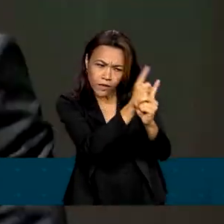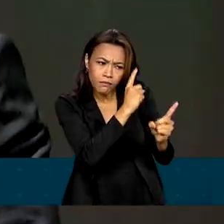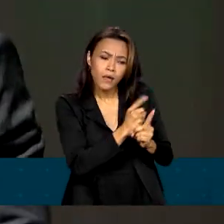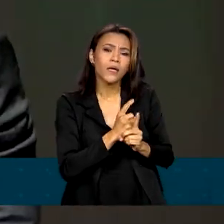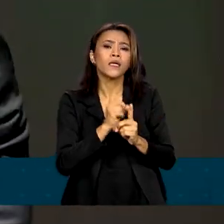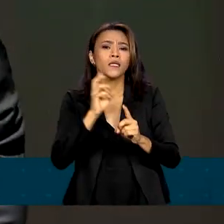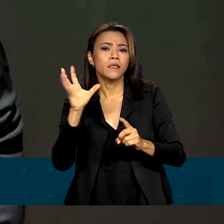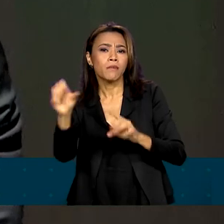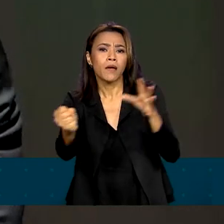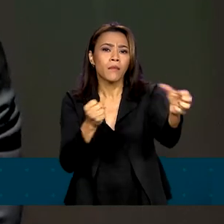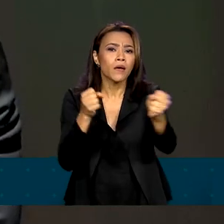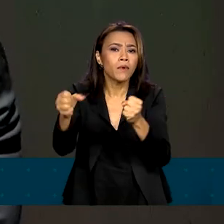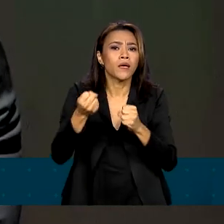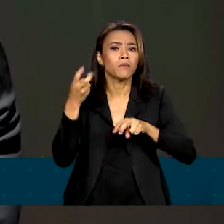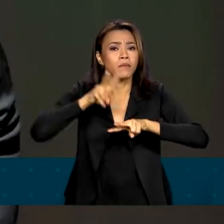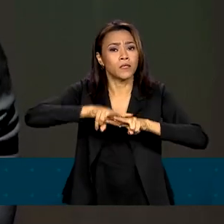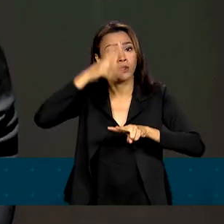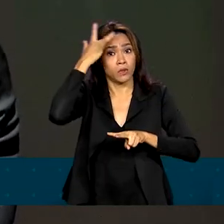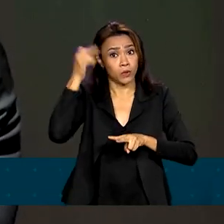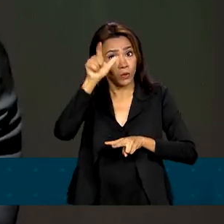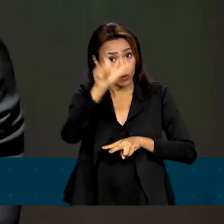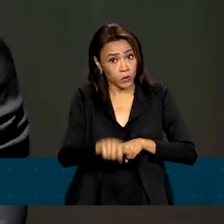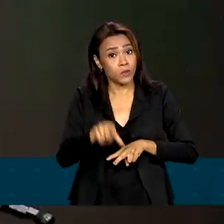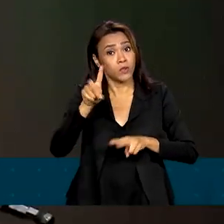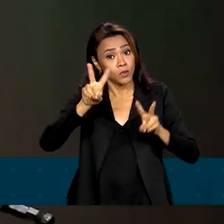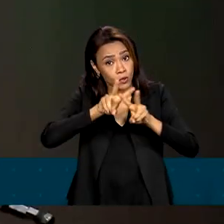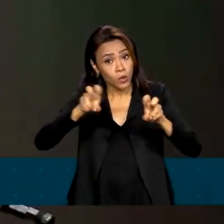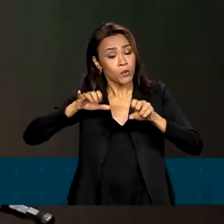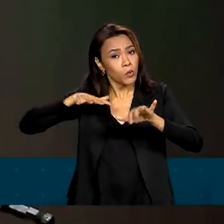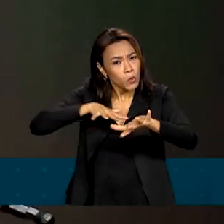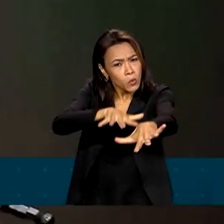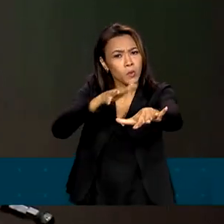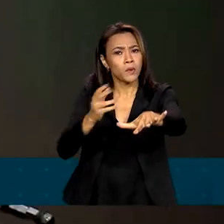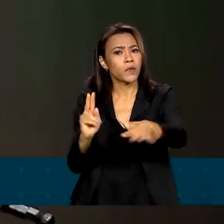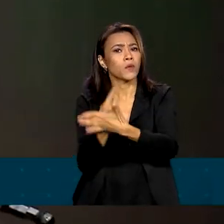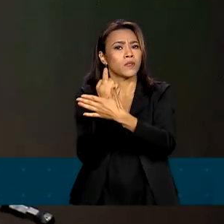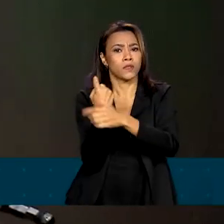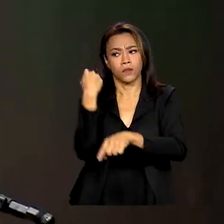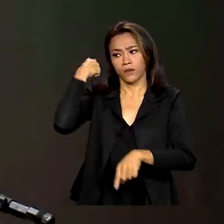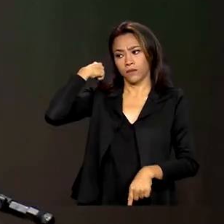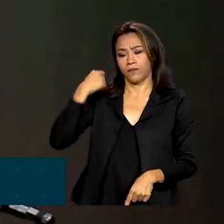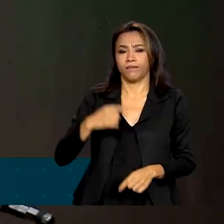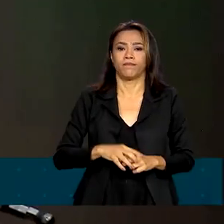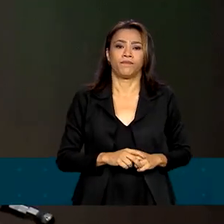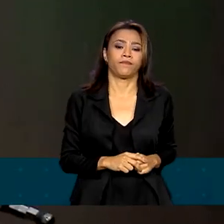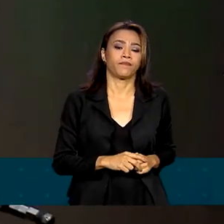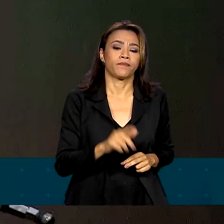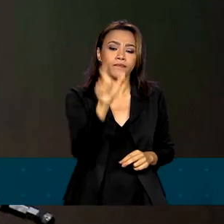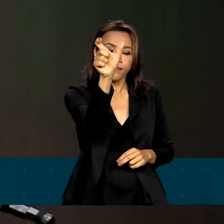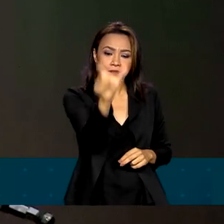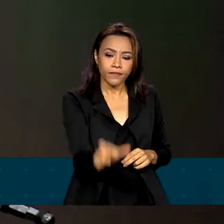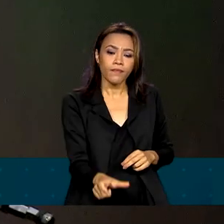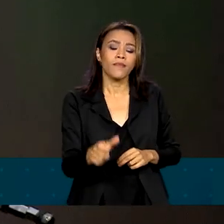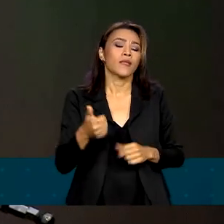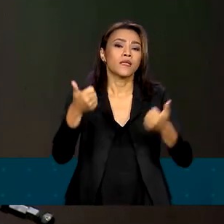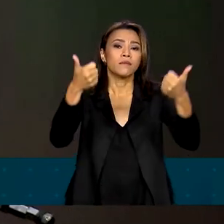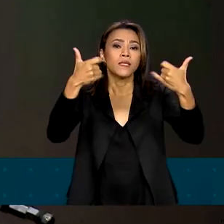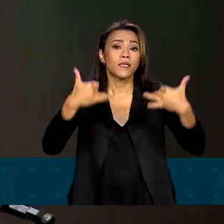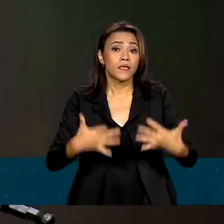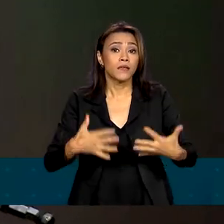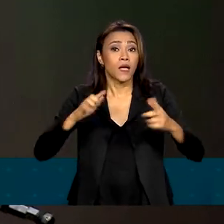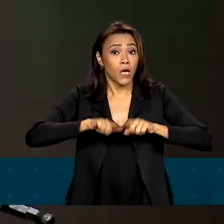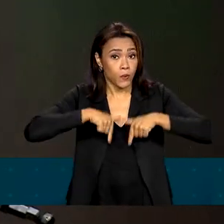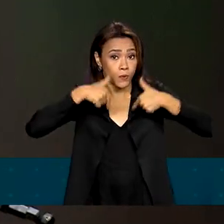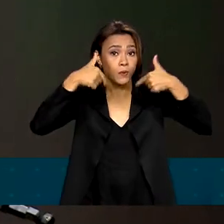pessoas envolvidas nos atos antidemocráticos. A maior operação realmente de polícia judiciária, uma